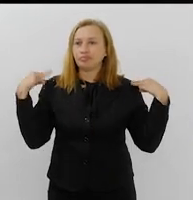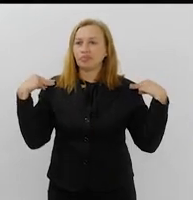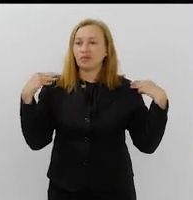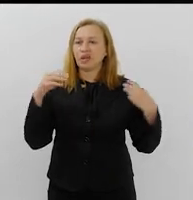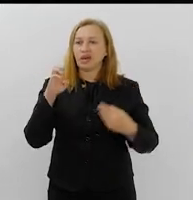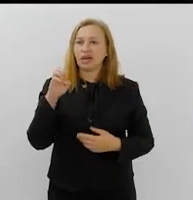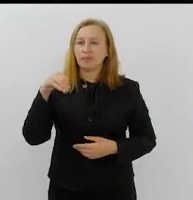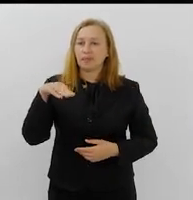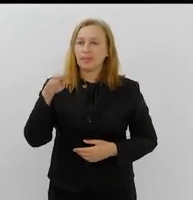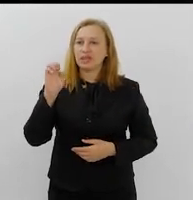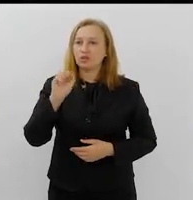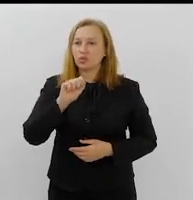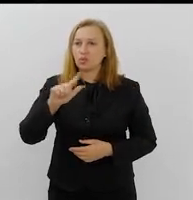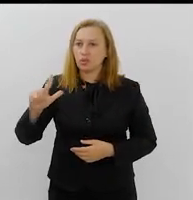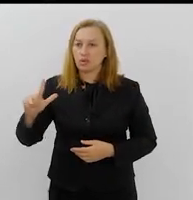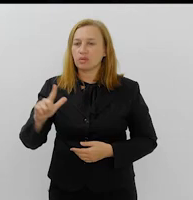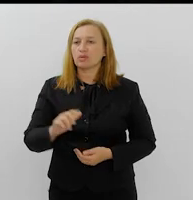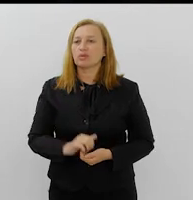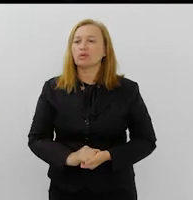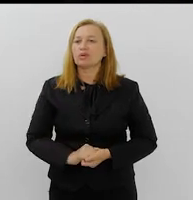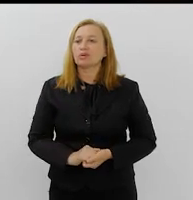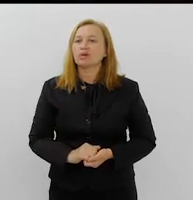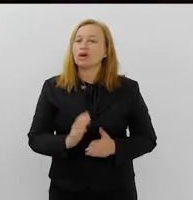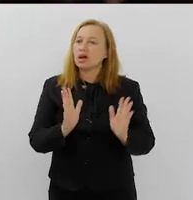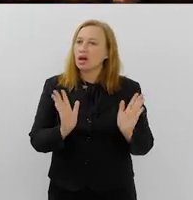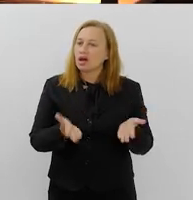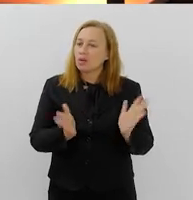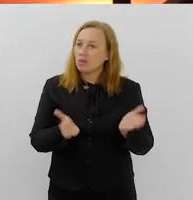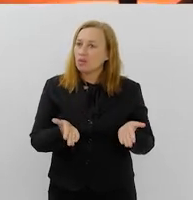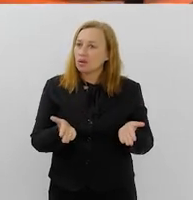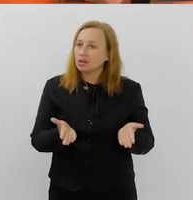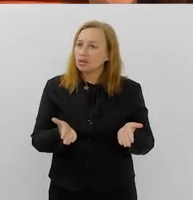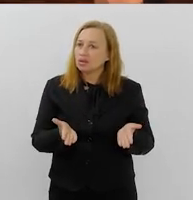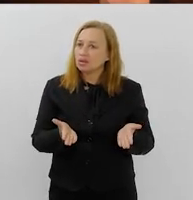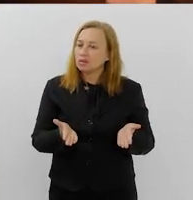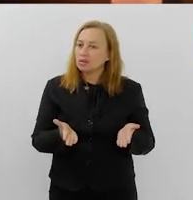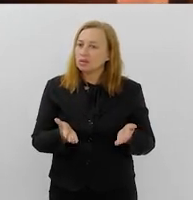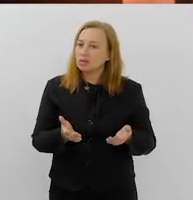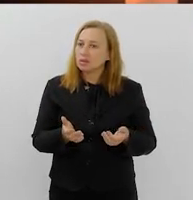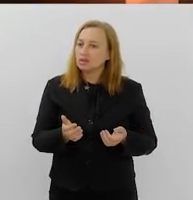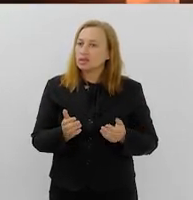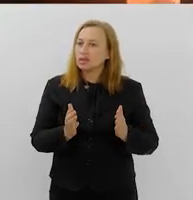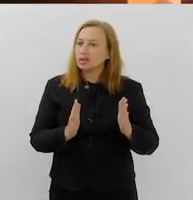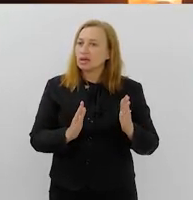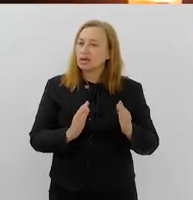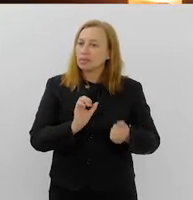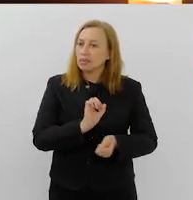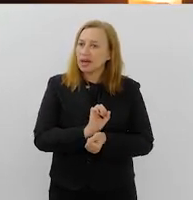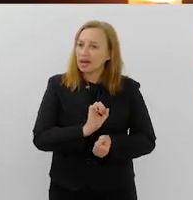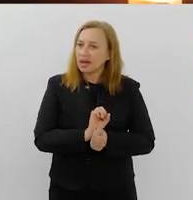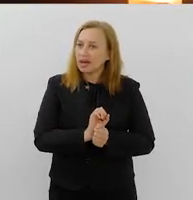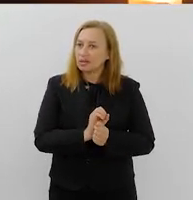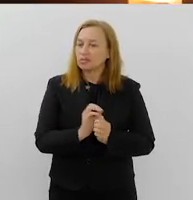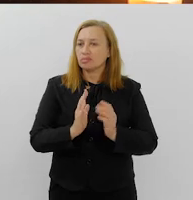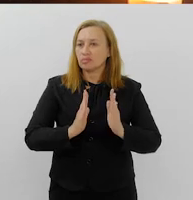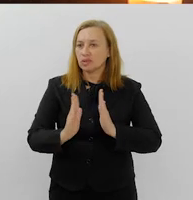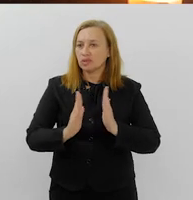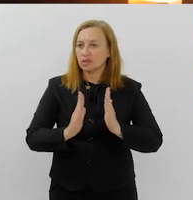um motorista chamado Emanuel, que agora, inclusive, está convalescente de uma cirurgia.